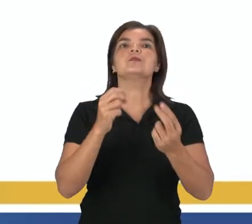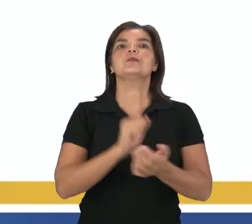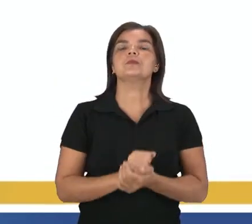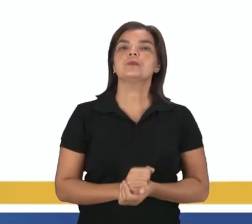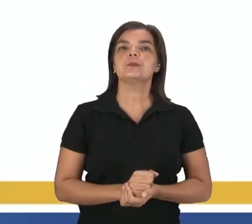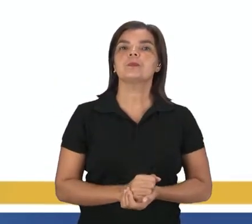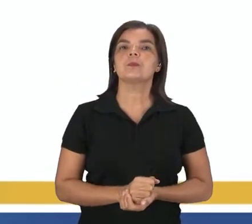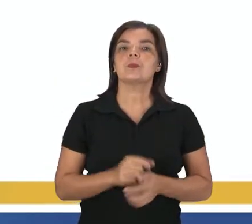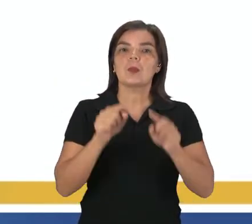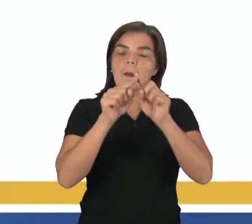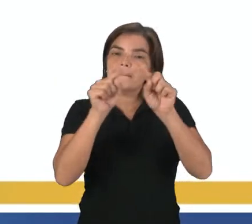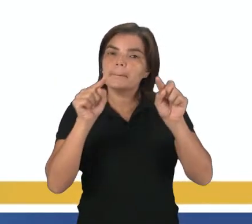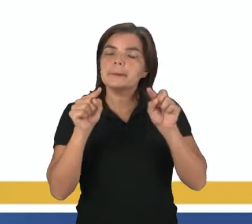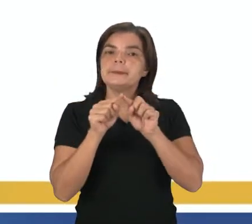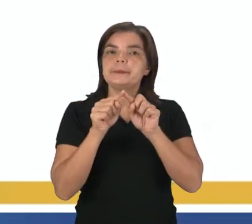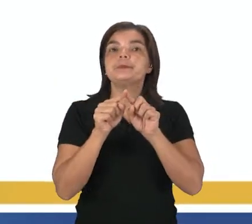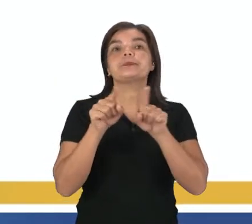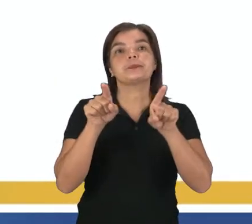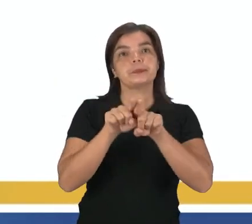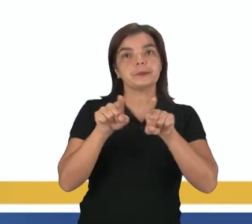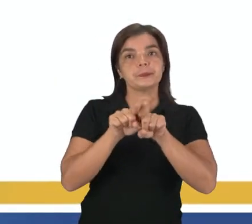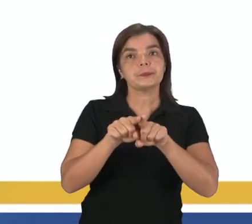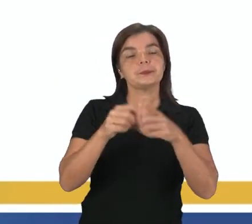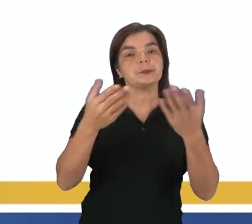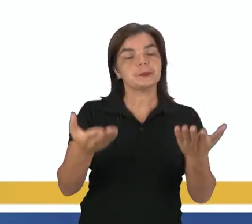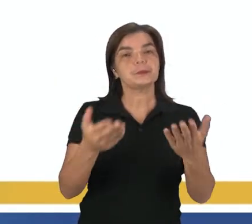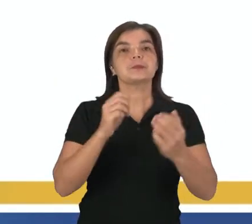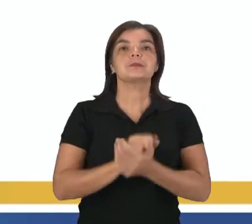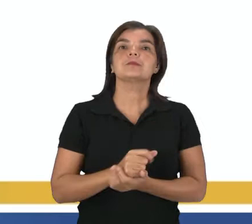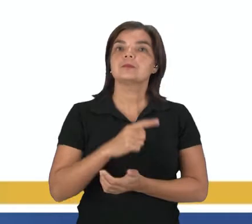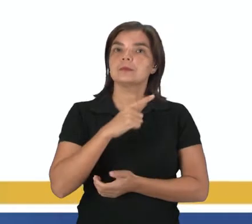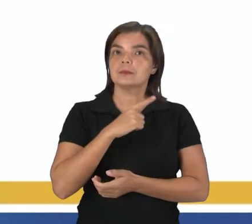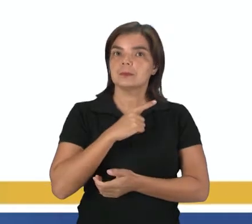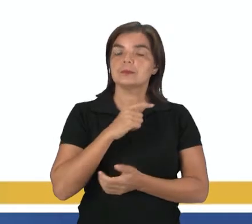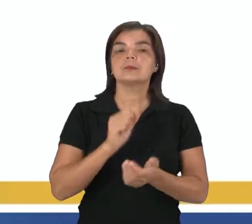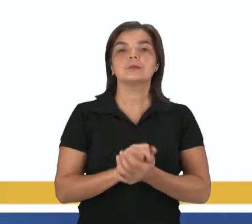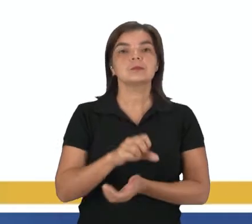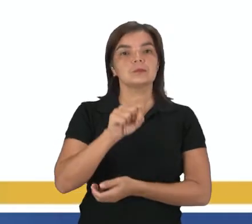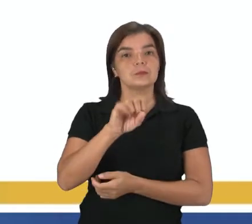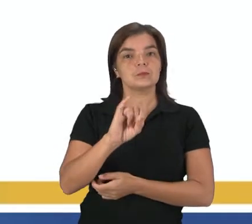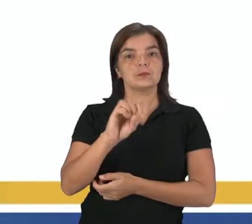e as mesmas medidas. Por esse motivo, podemos dizer que elas